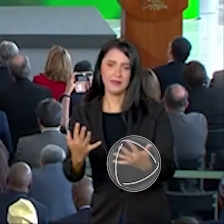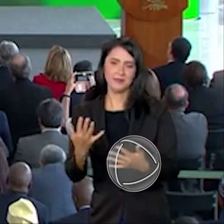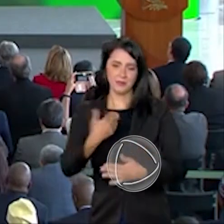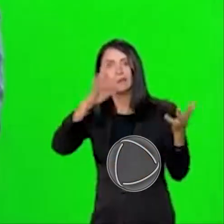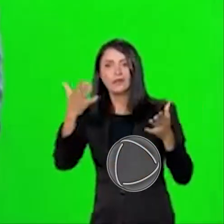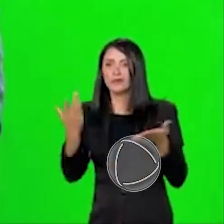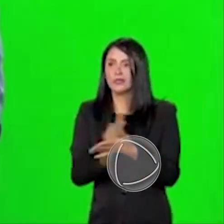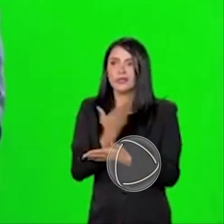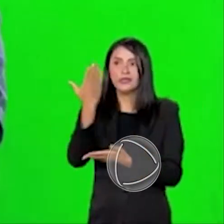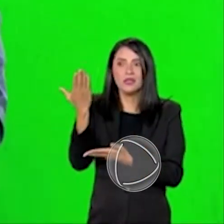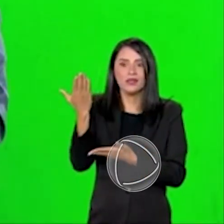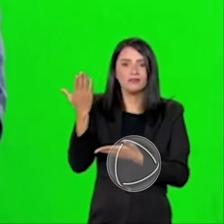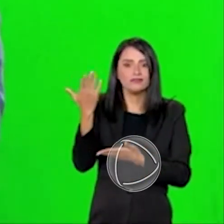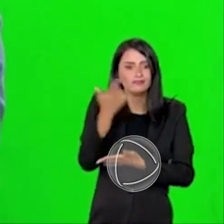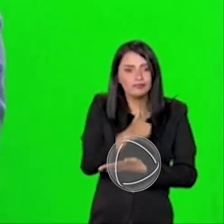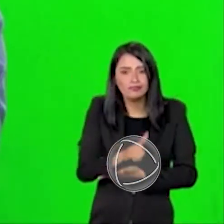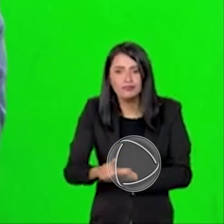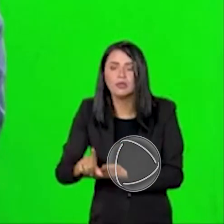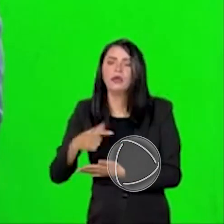orgânicos.